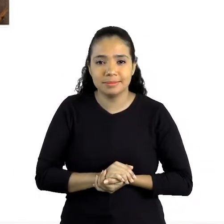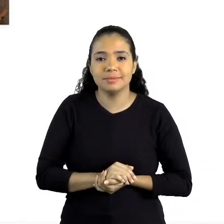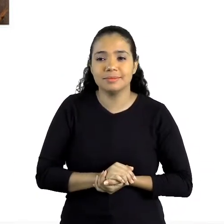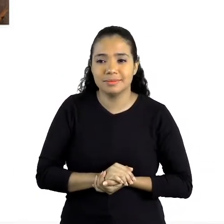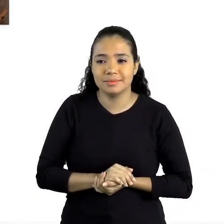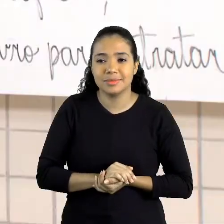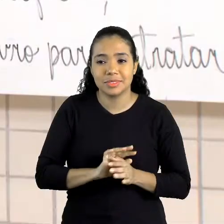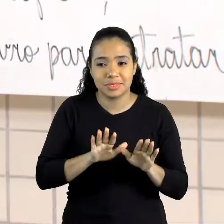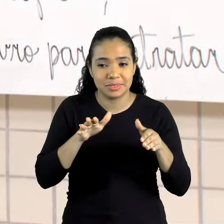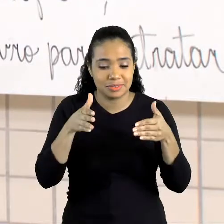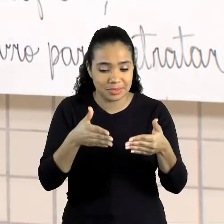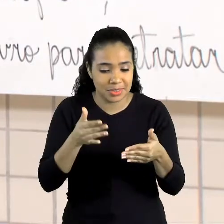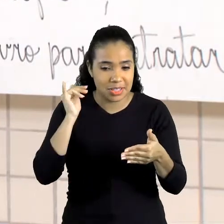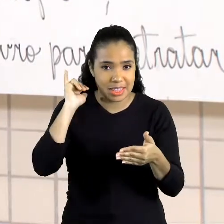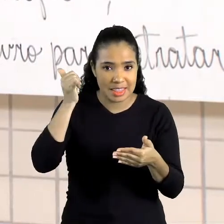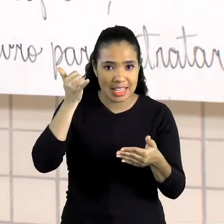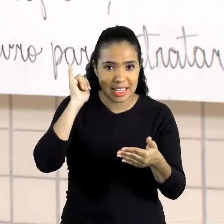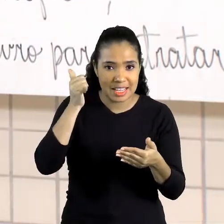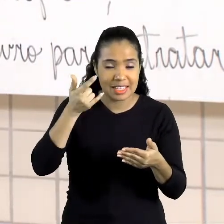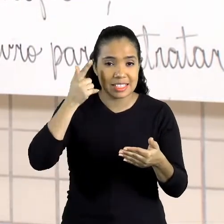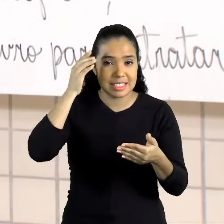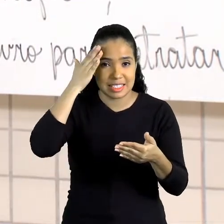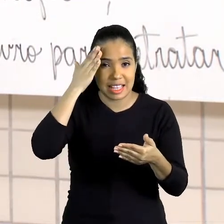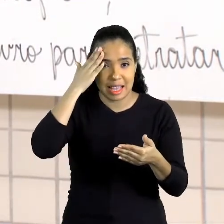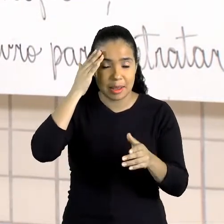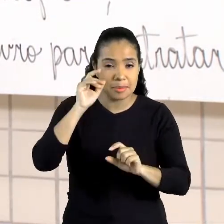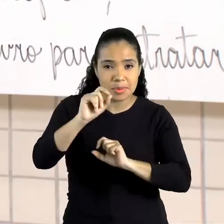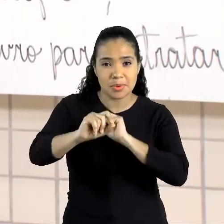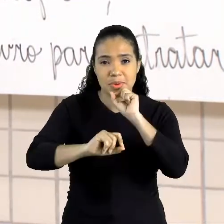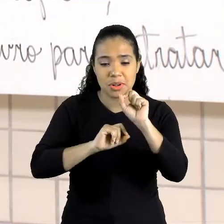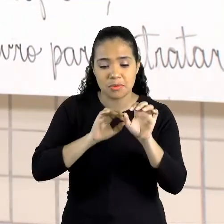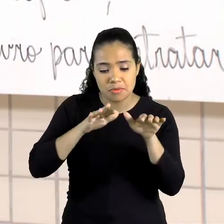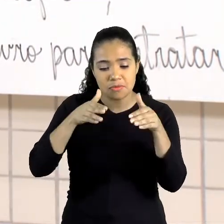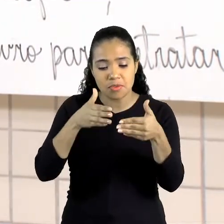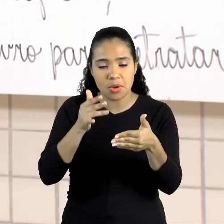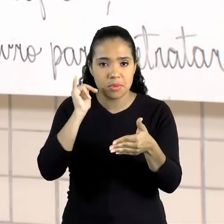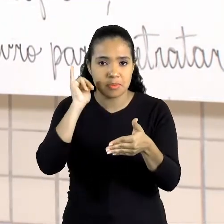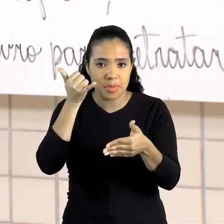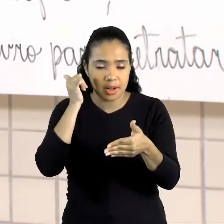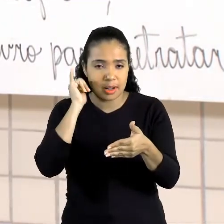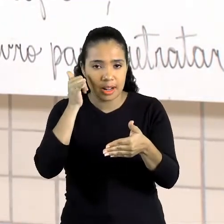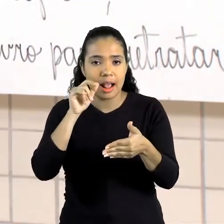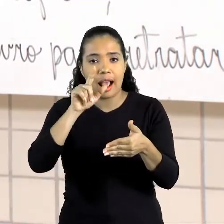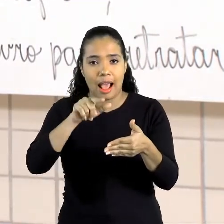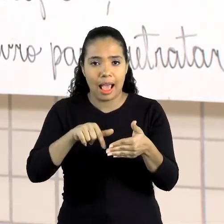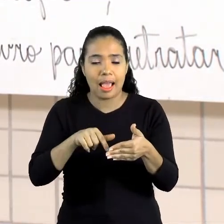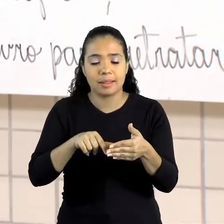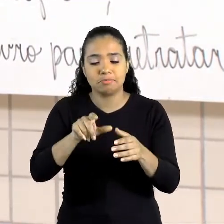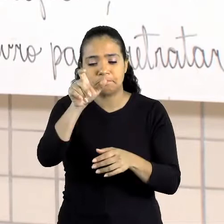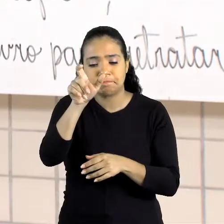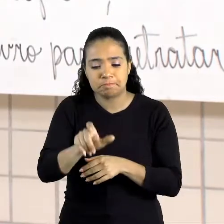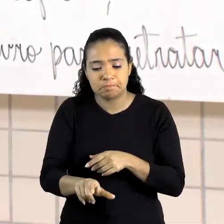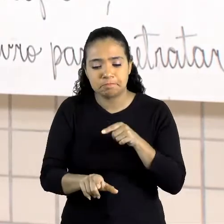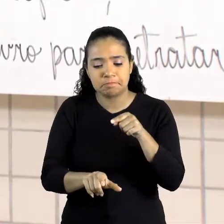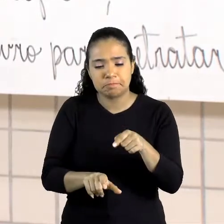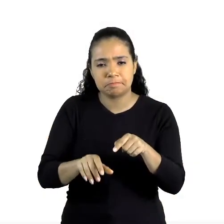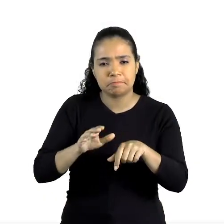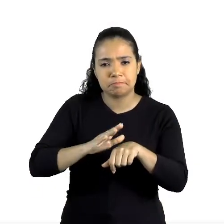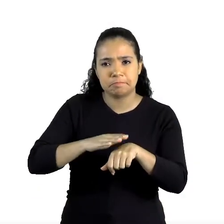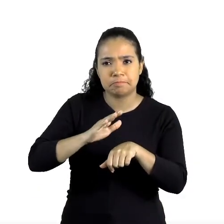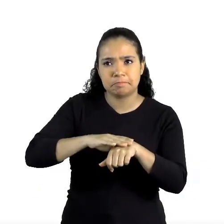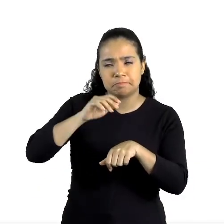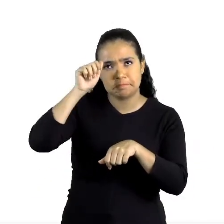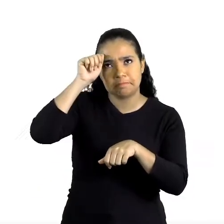Foco narrativo. Vocês sabem o que é o foco narrativo? O foco narrativo nada mais é que o narrador, e o narrador é a voz